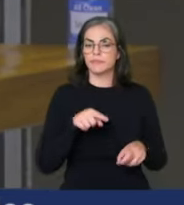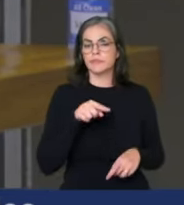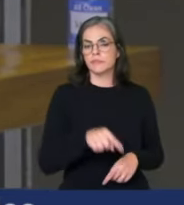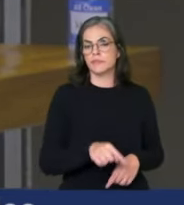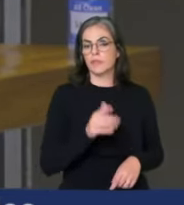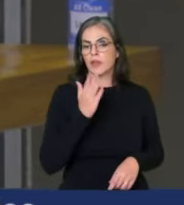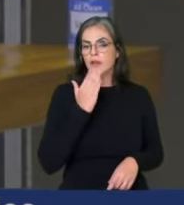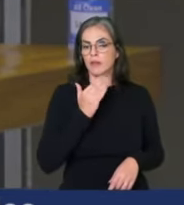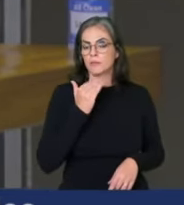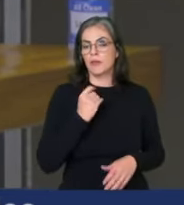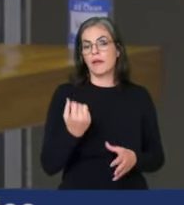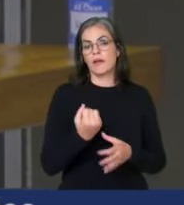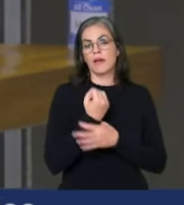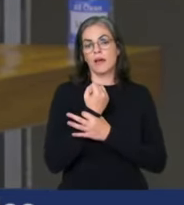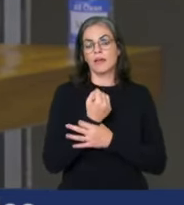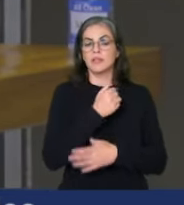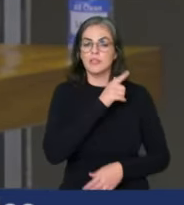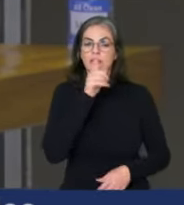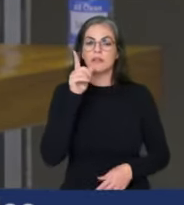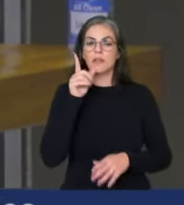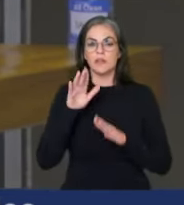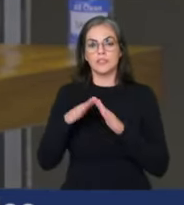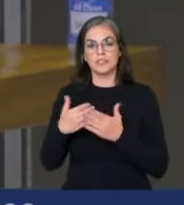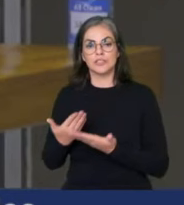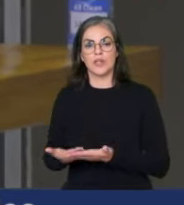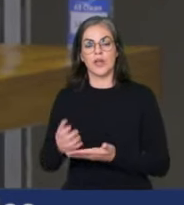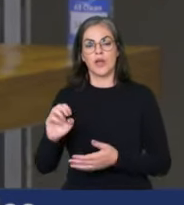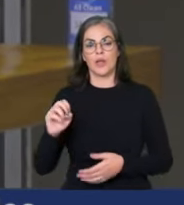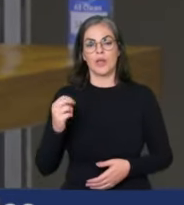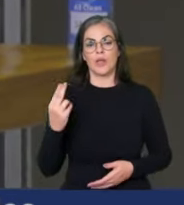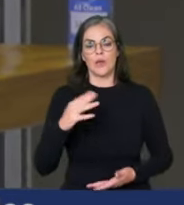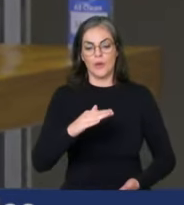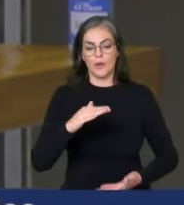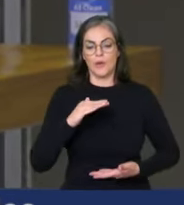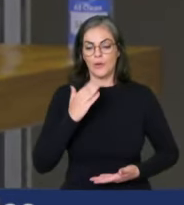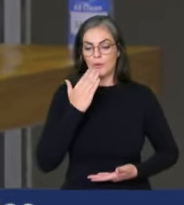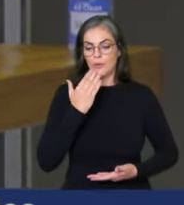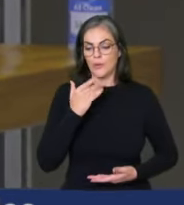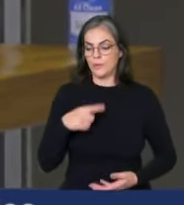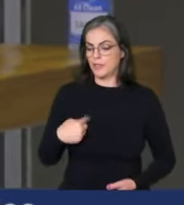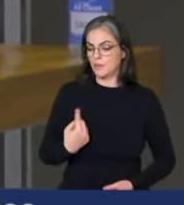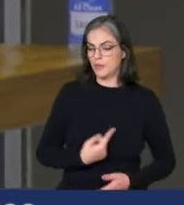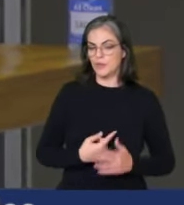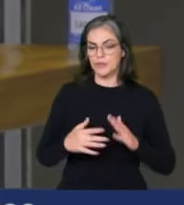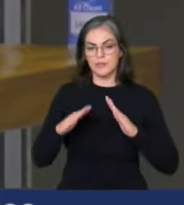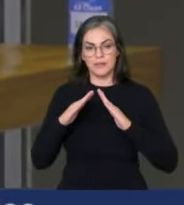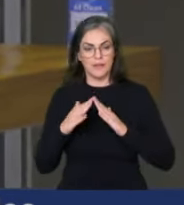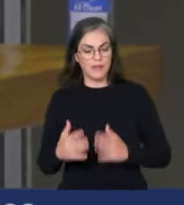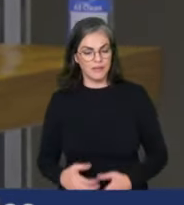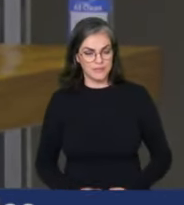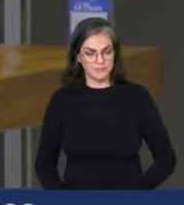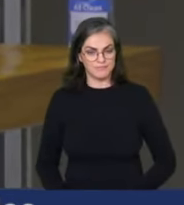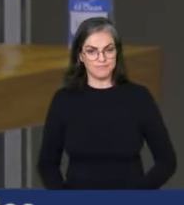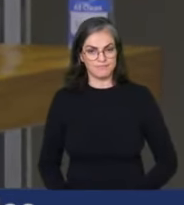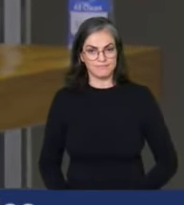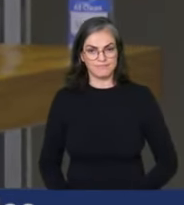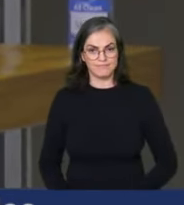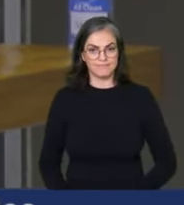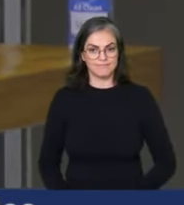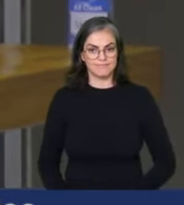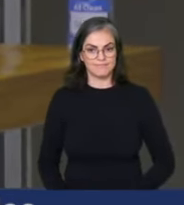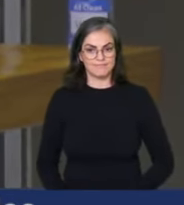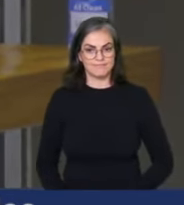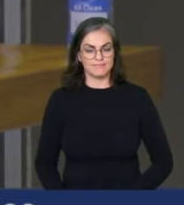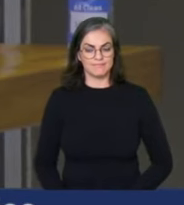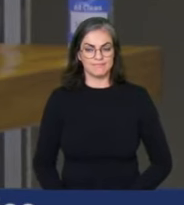estados e que garante, inclusive, a cesta básica que chega nas nossas mesas. Então, é um processo, é um início